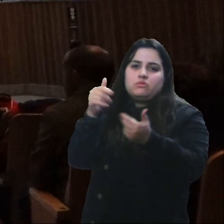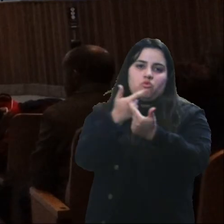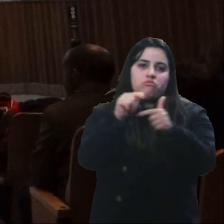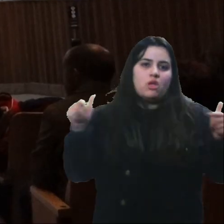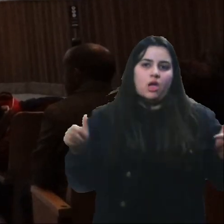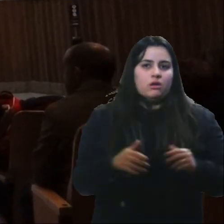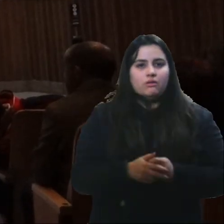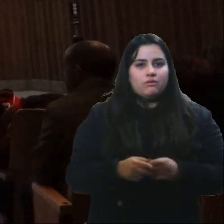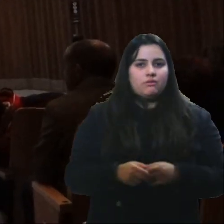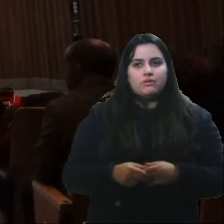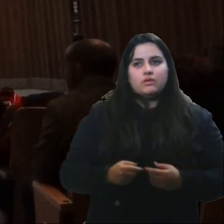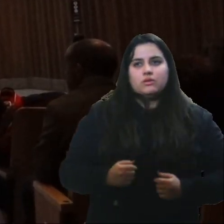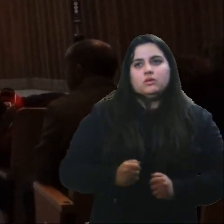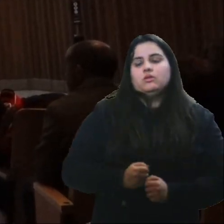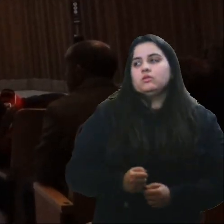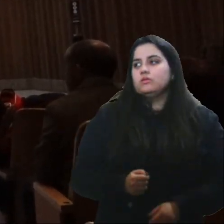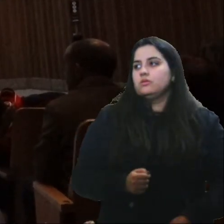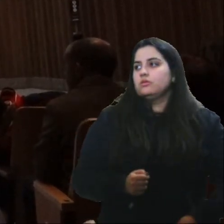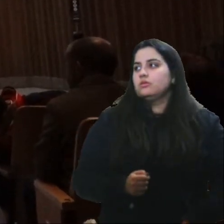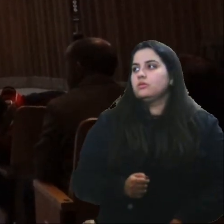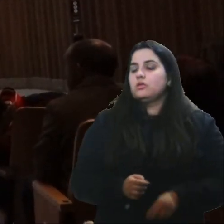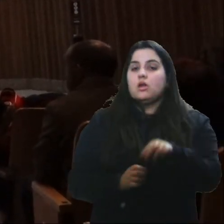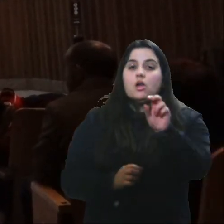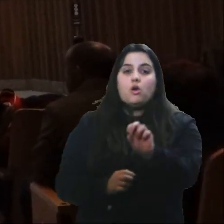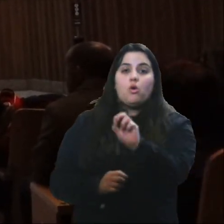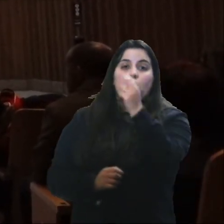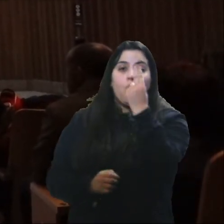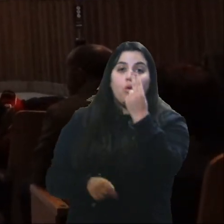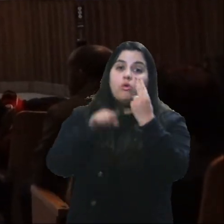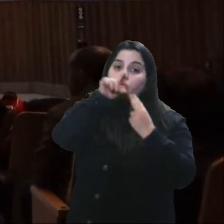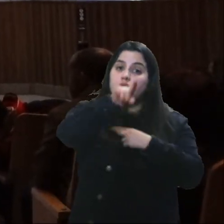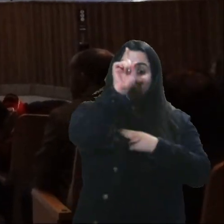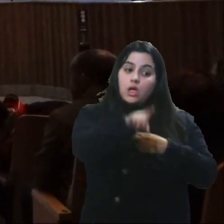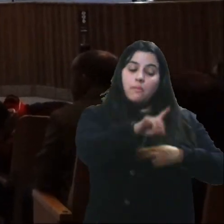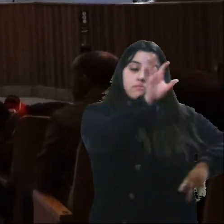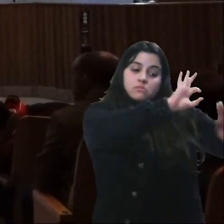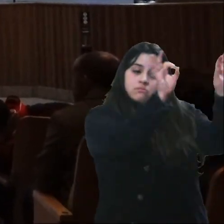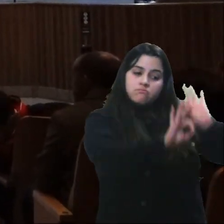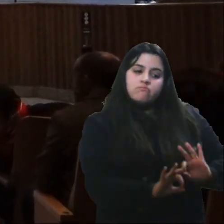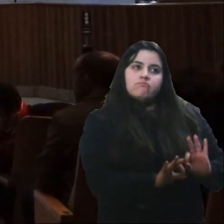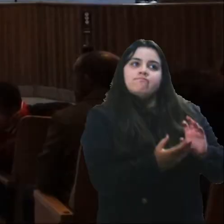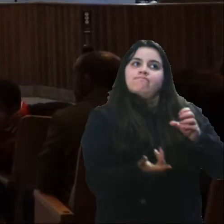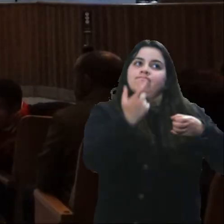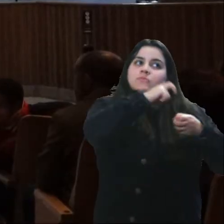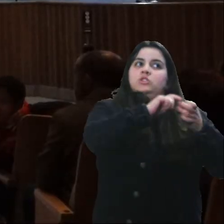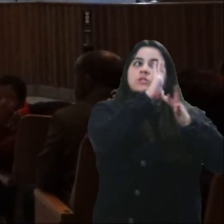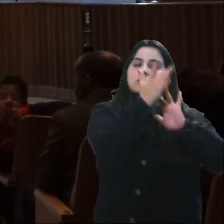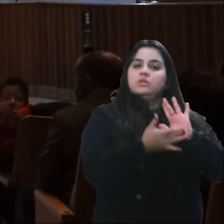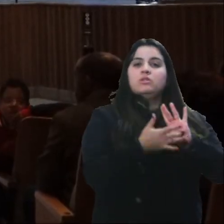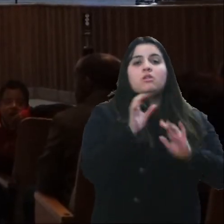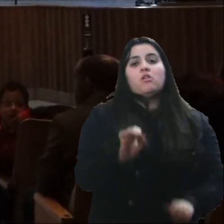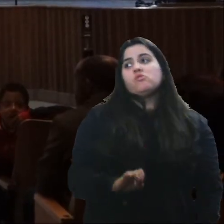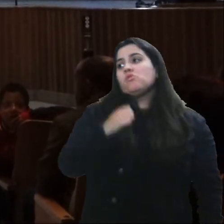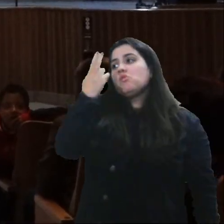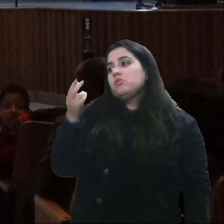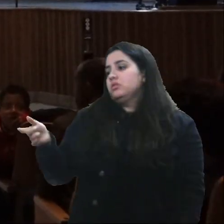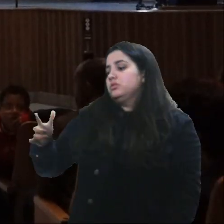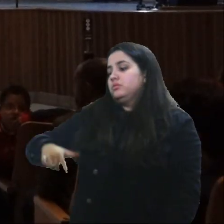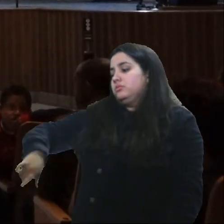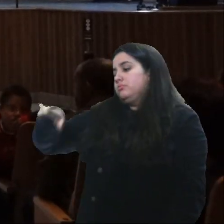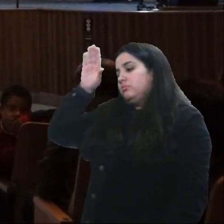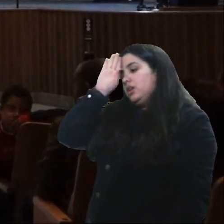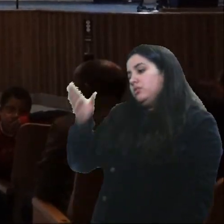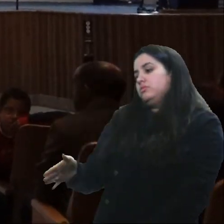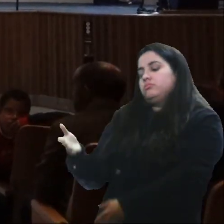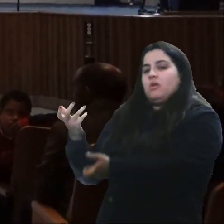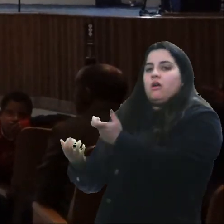Ou você faz parte daqueles que preparam a volta de Jesus, ou você faz parte daqueles que